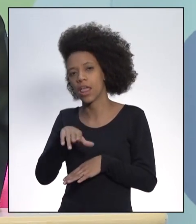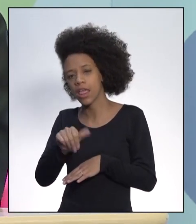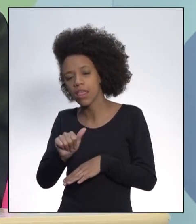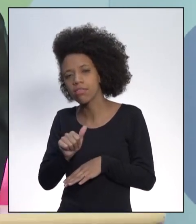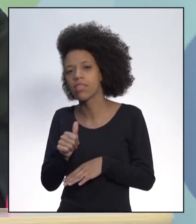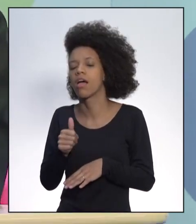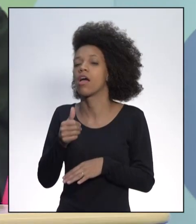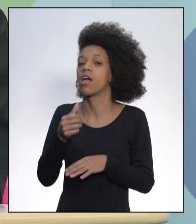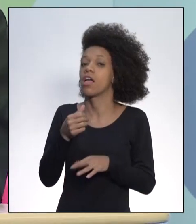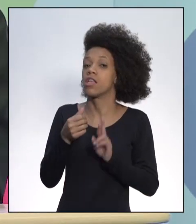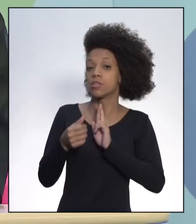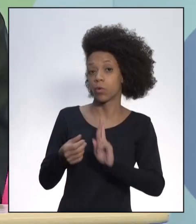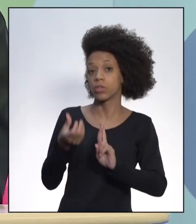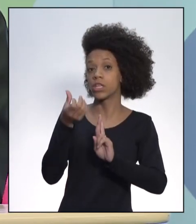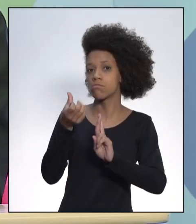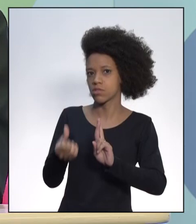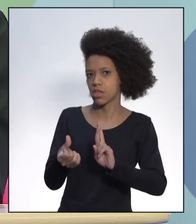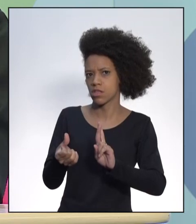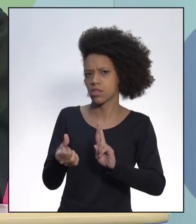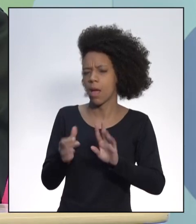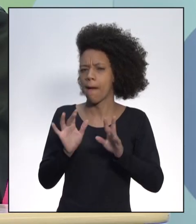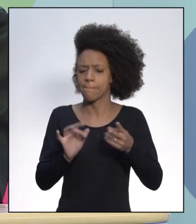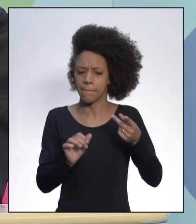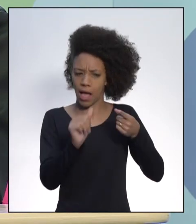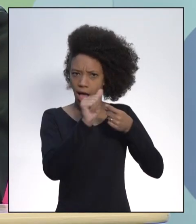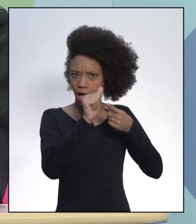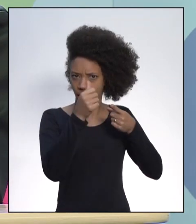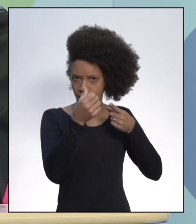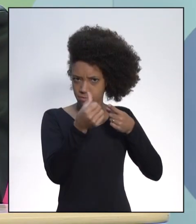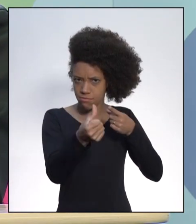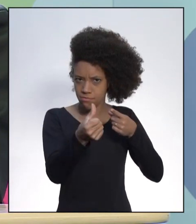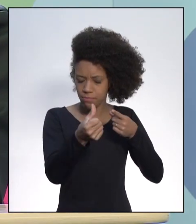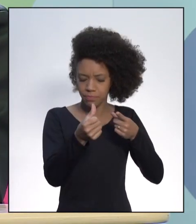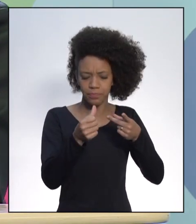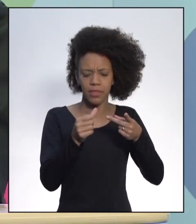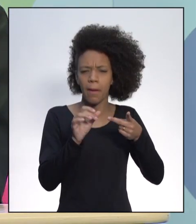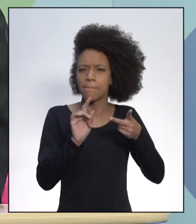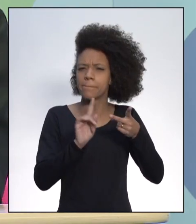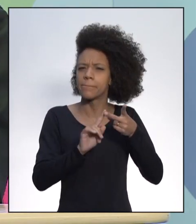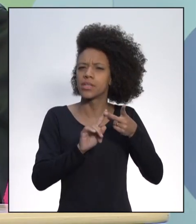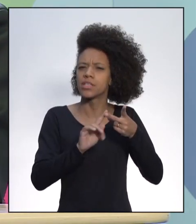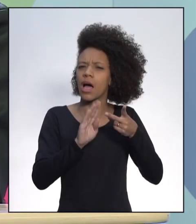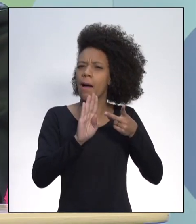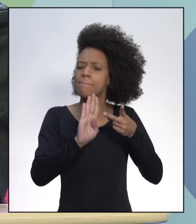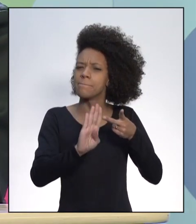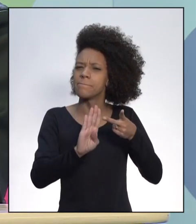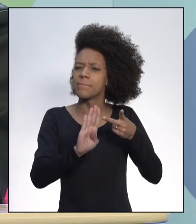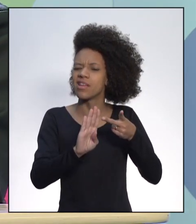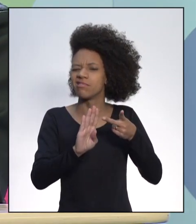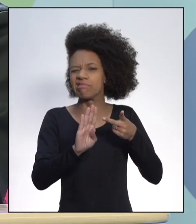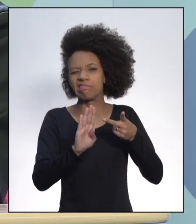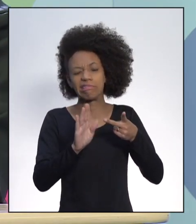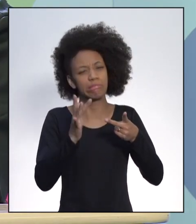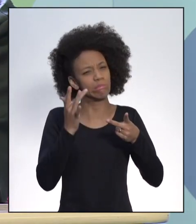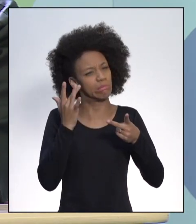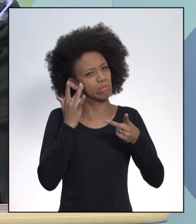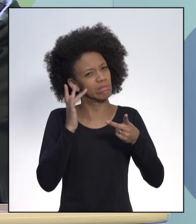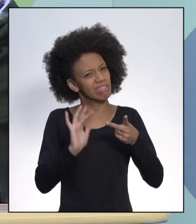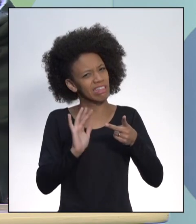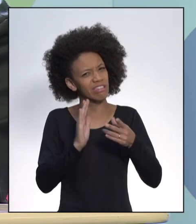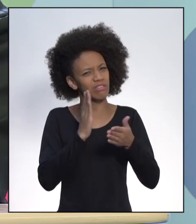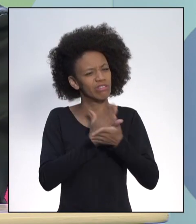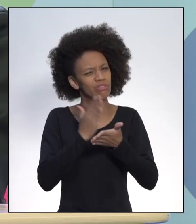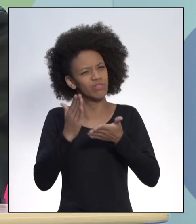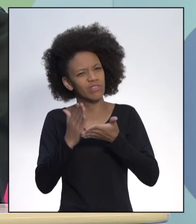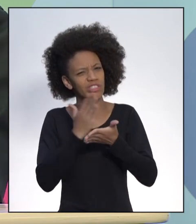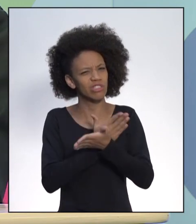a questão A. Só que na B, não sei, talvez tenham dividido aí, eu não sei qual foi, mas eles